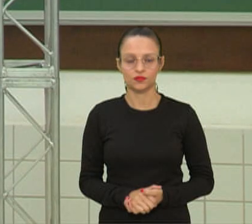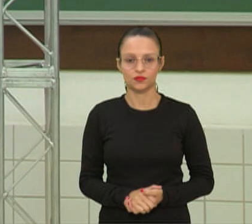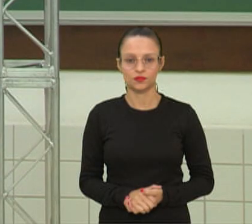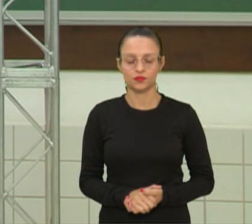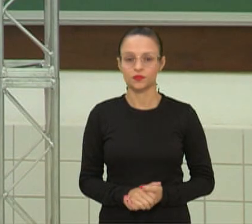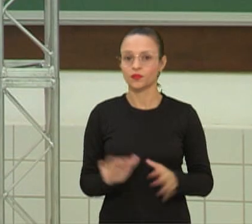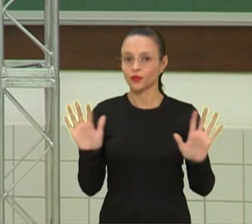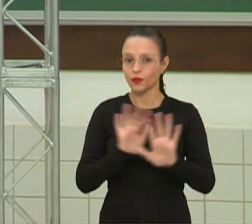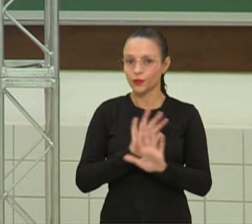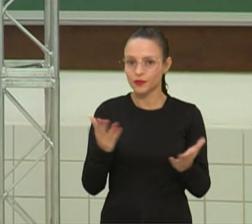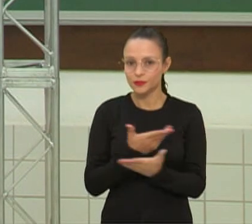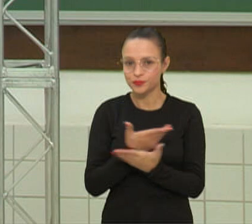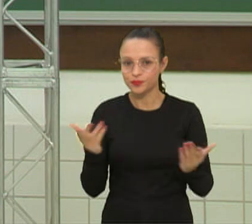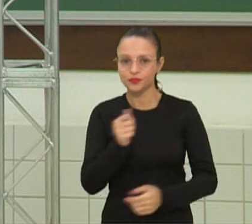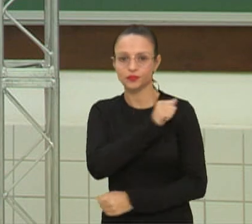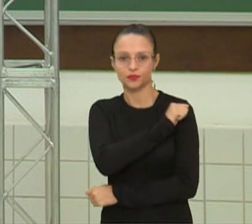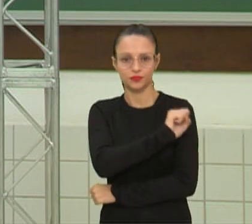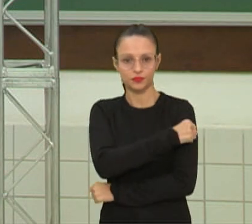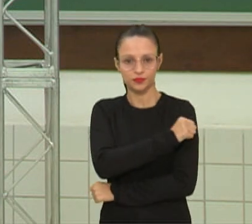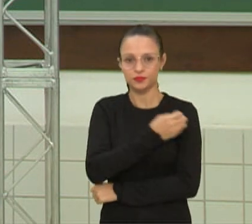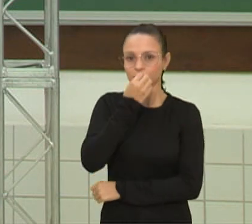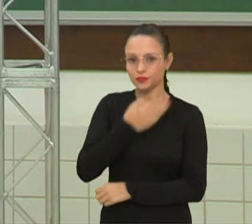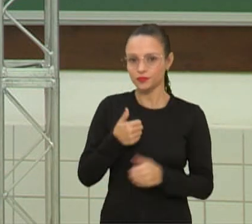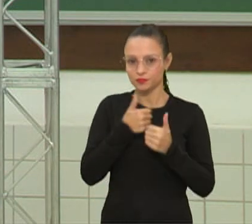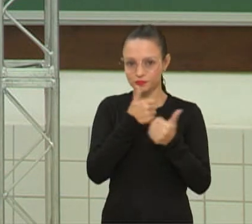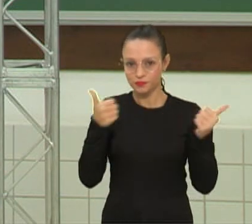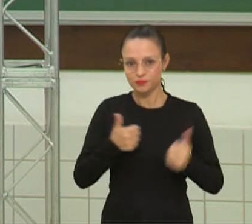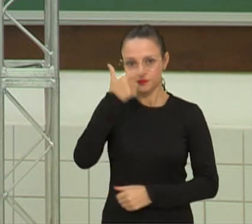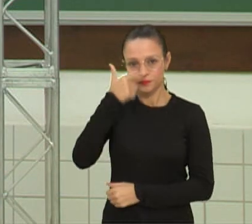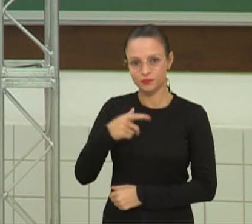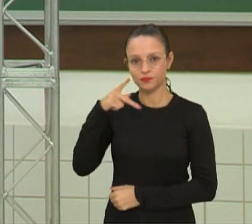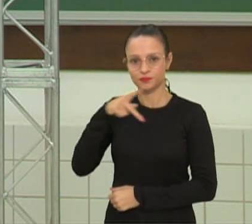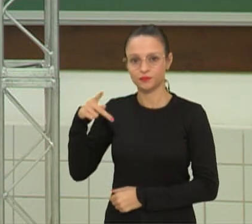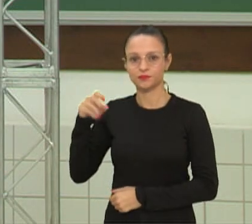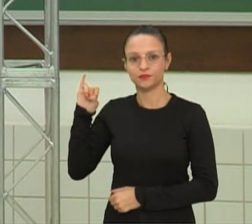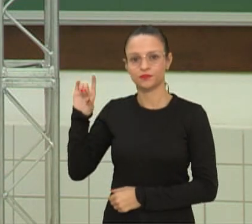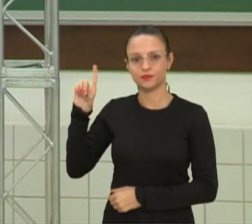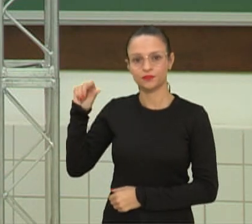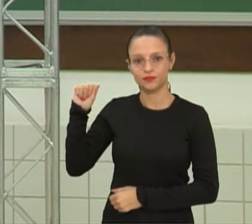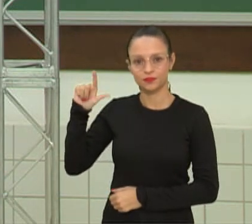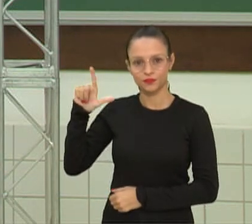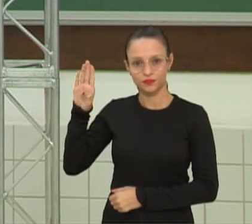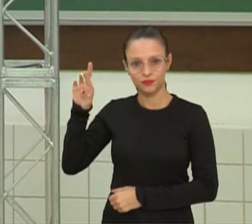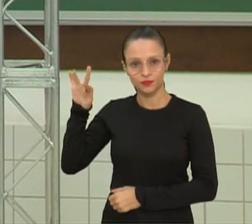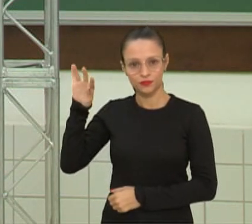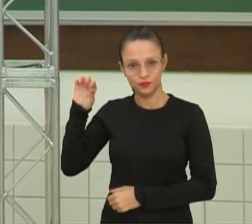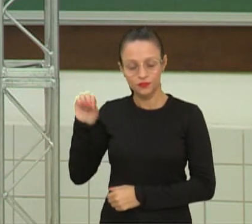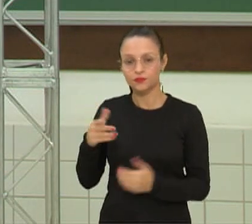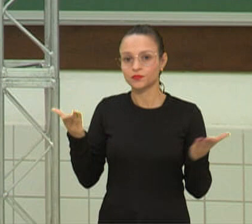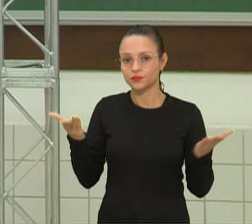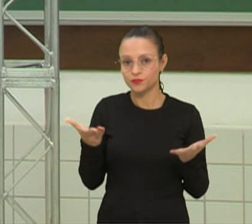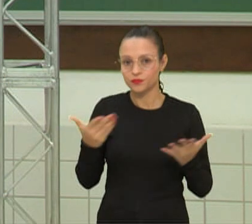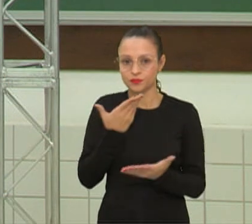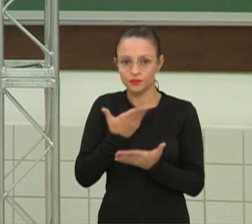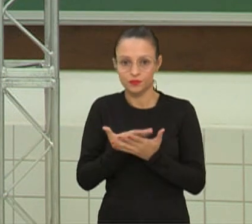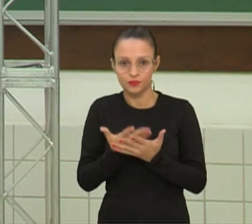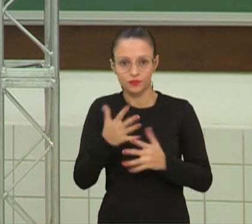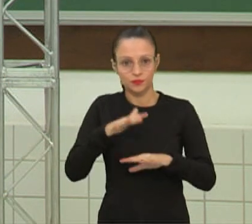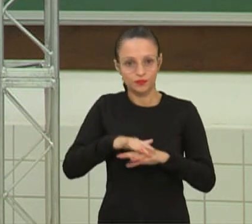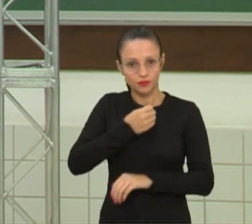Olá pessoal do oitavo ano, tudo bem? Eu sou o professor Hidalberto e hoje nós temos a nossa aula de matemática número 67, onde nós vamos